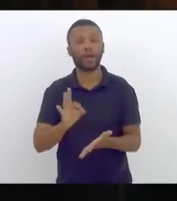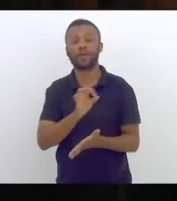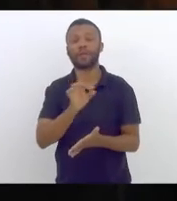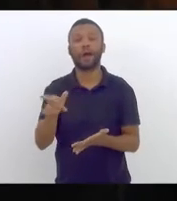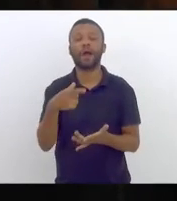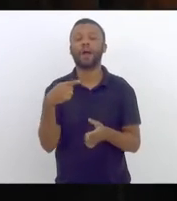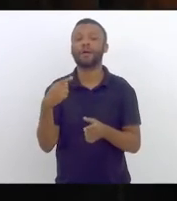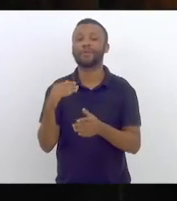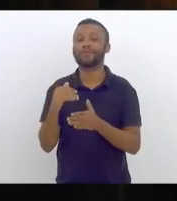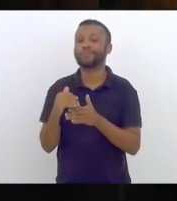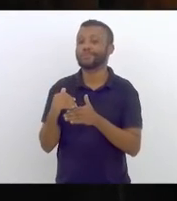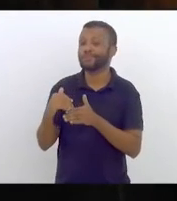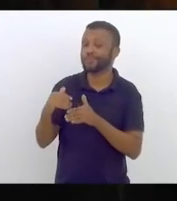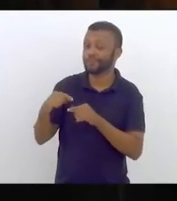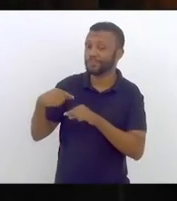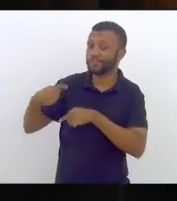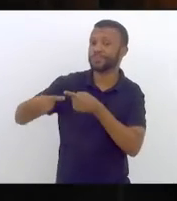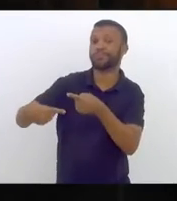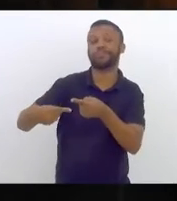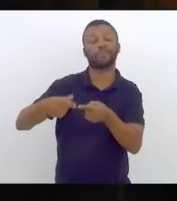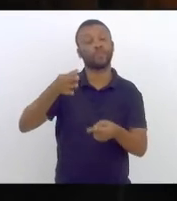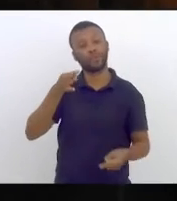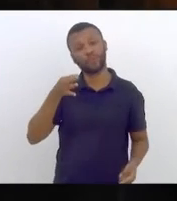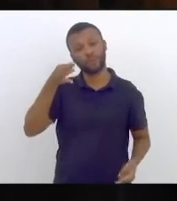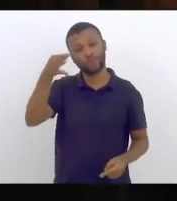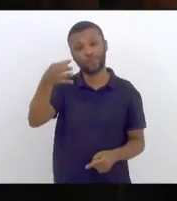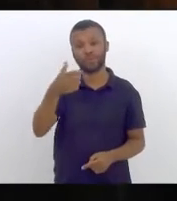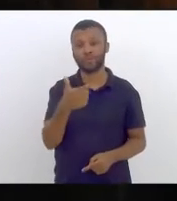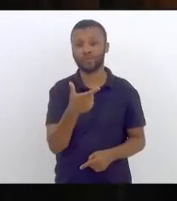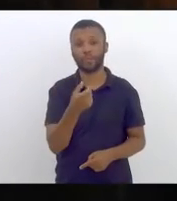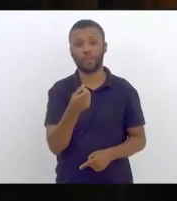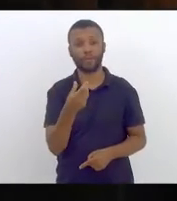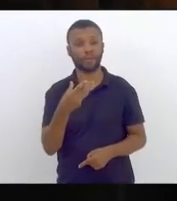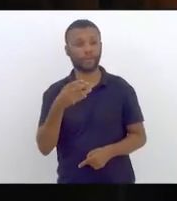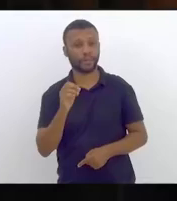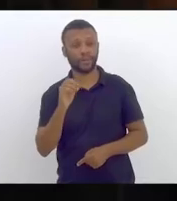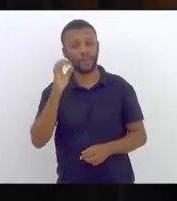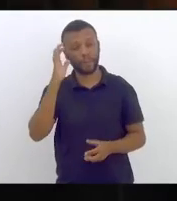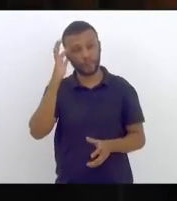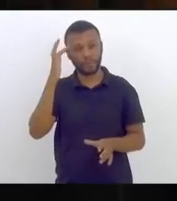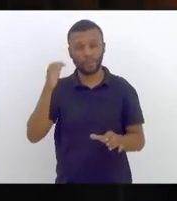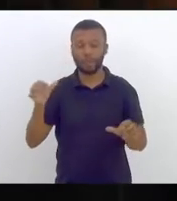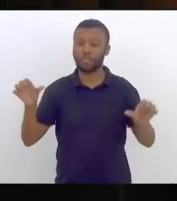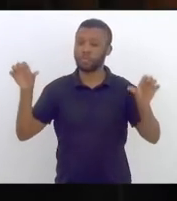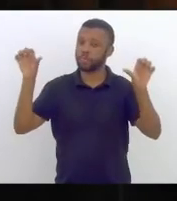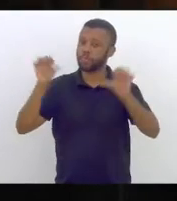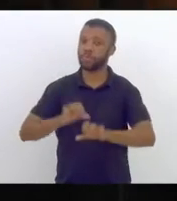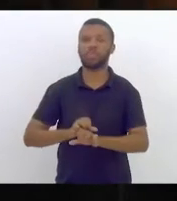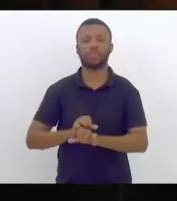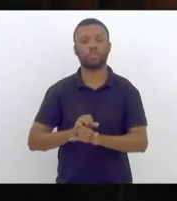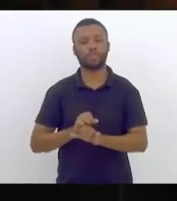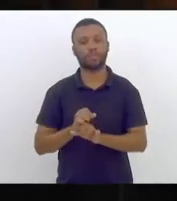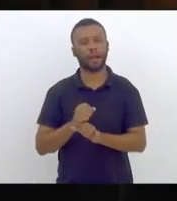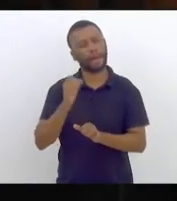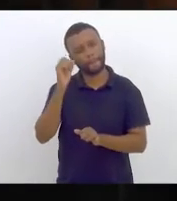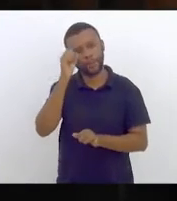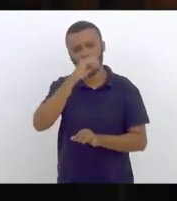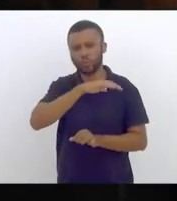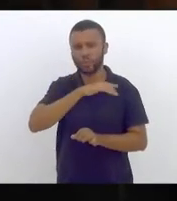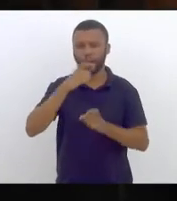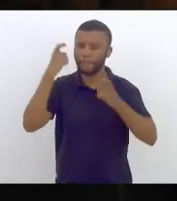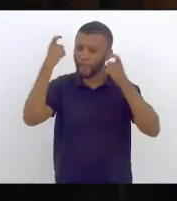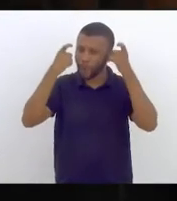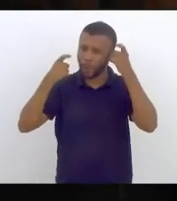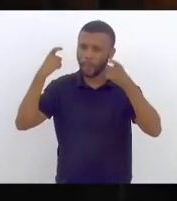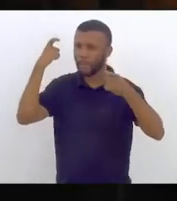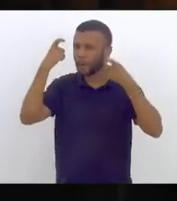para 2030 aí uma situação ainda mais absurda e